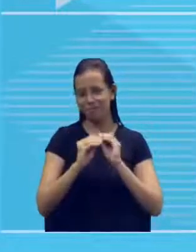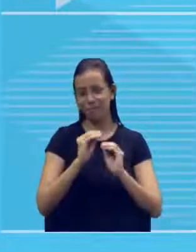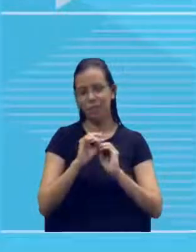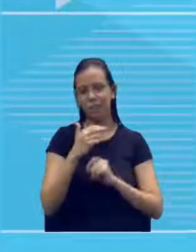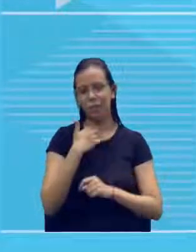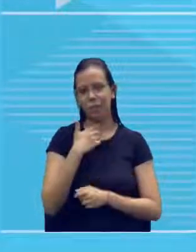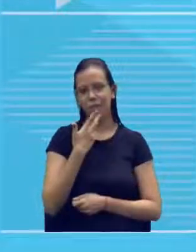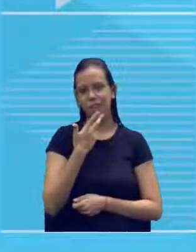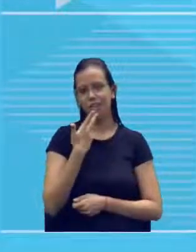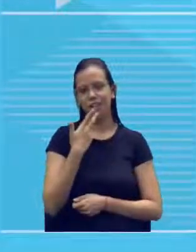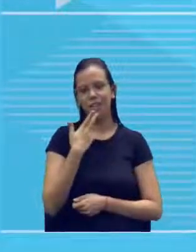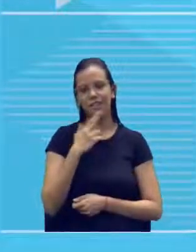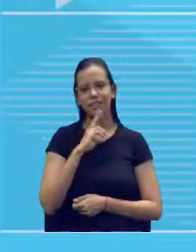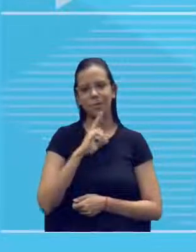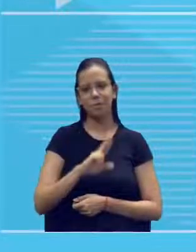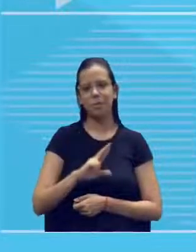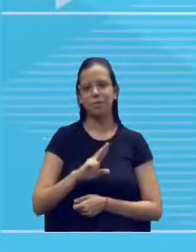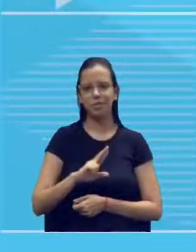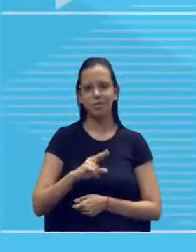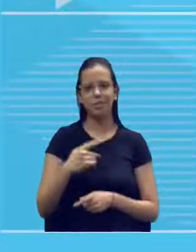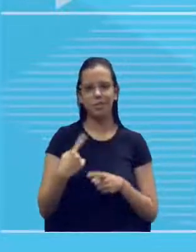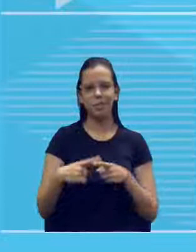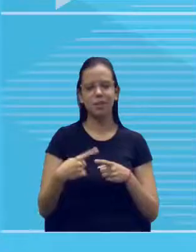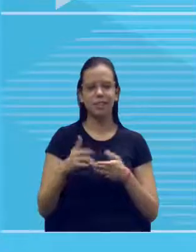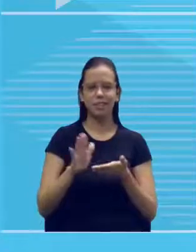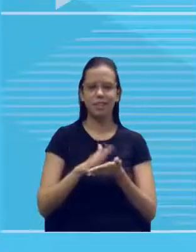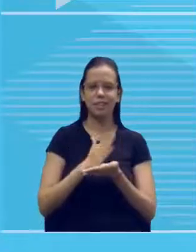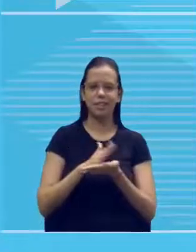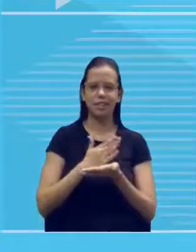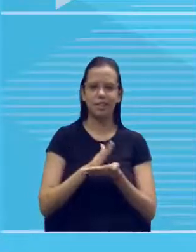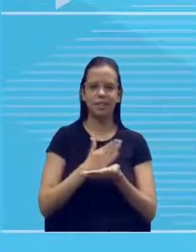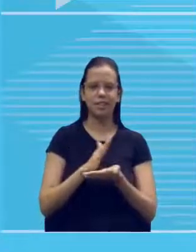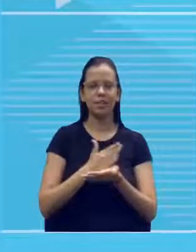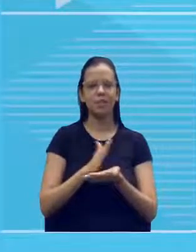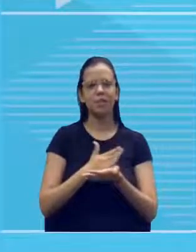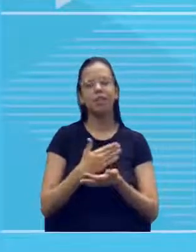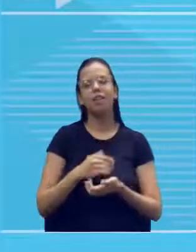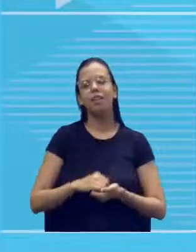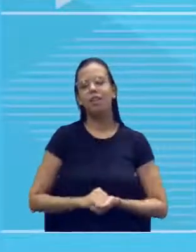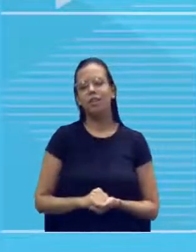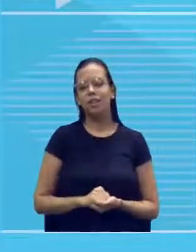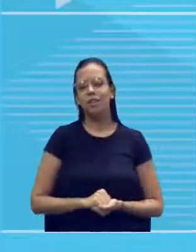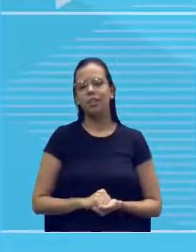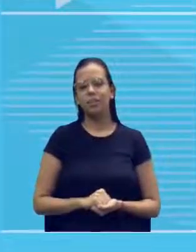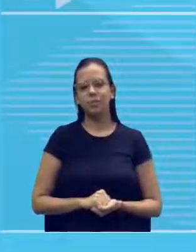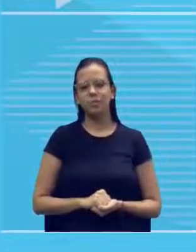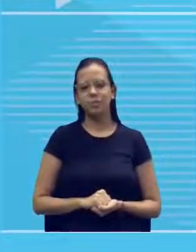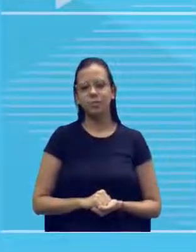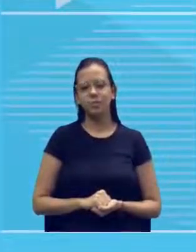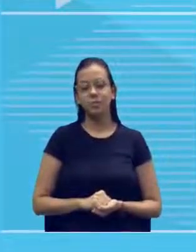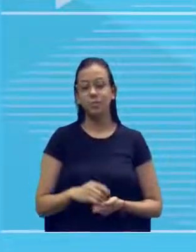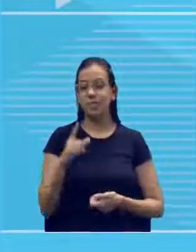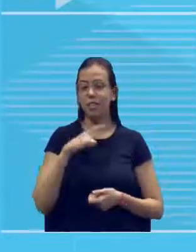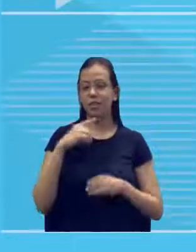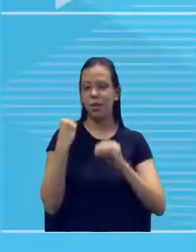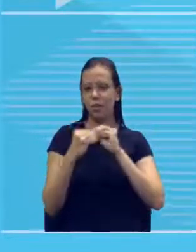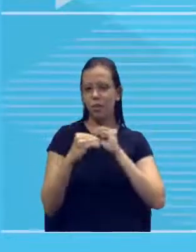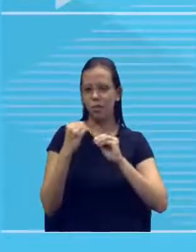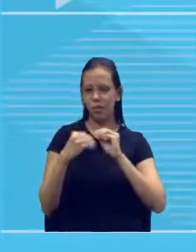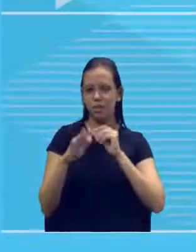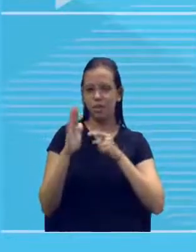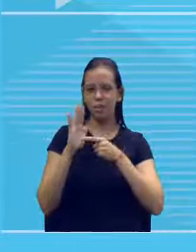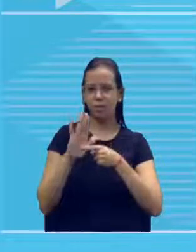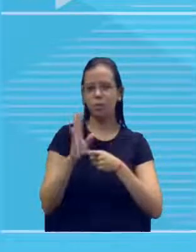tu é a enciclopédia ambulante. Teve uma novela, né, que mostrou a cultura da